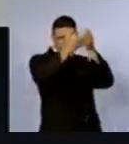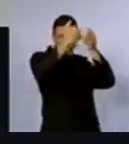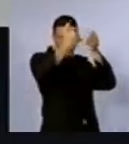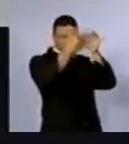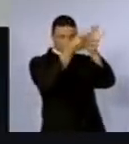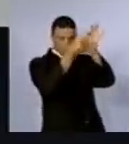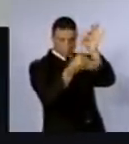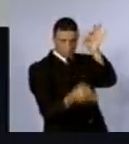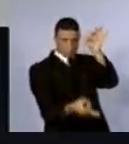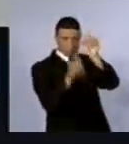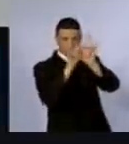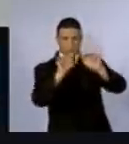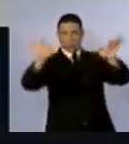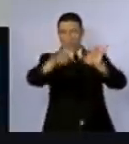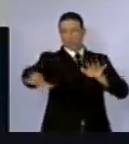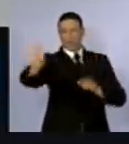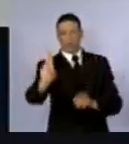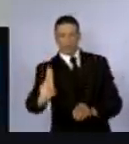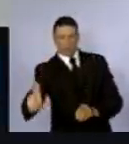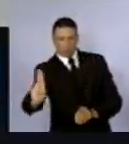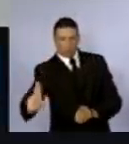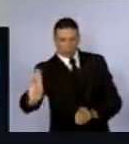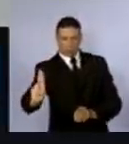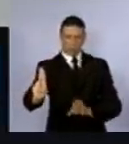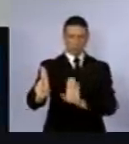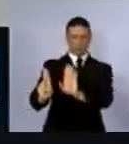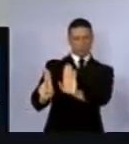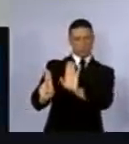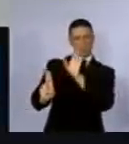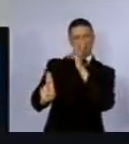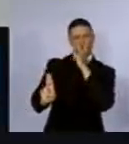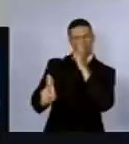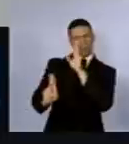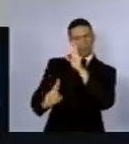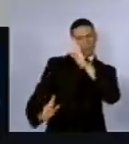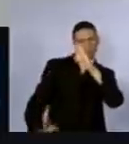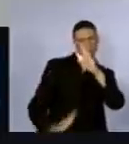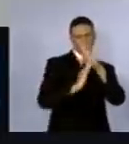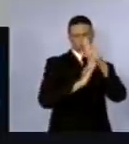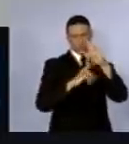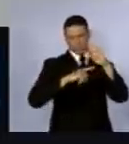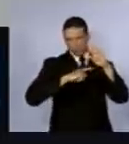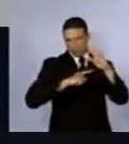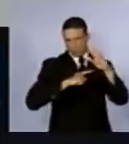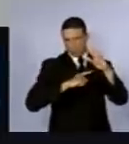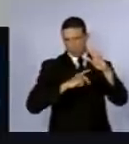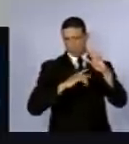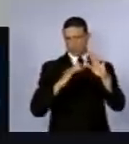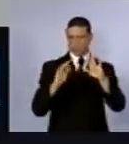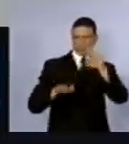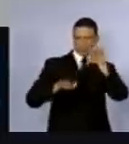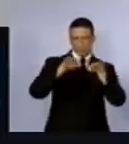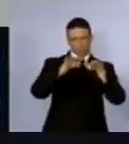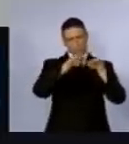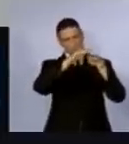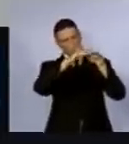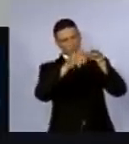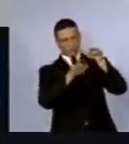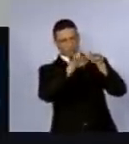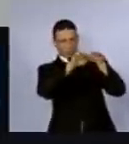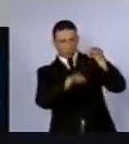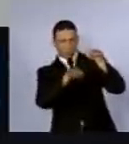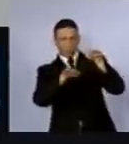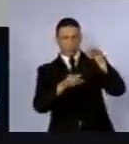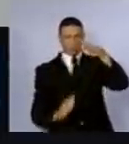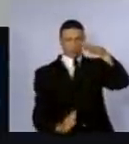ser liberada para o uso. Parece que, enfim, tem uma tensão definida aí que é justamente que estabelece